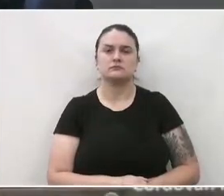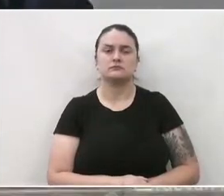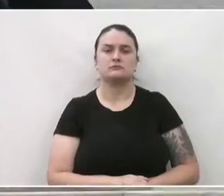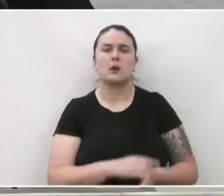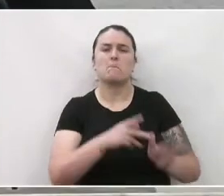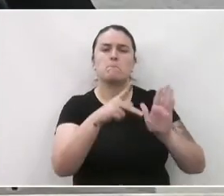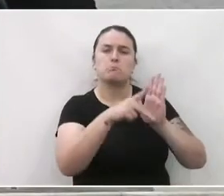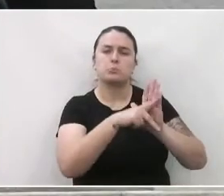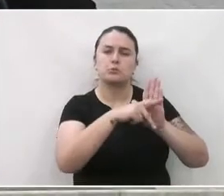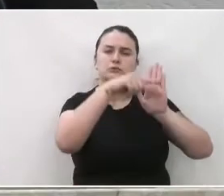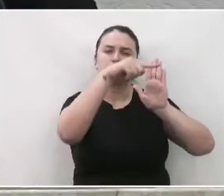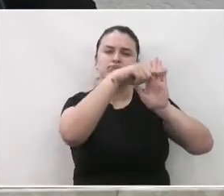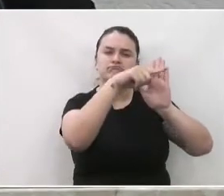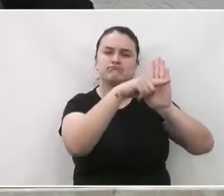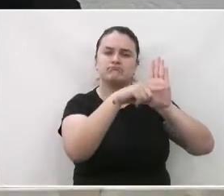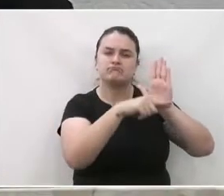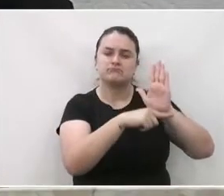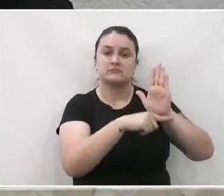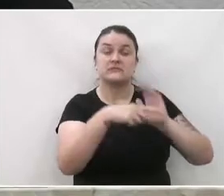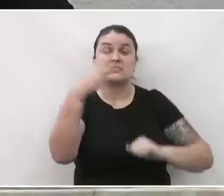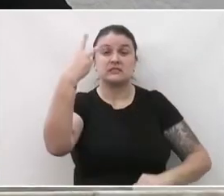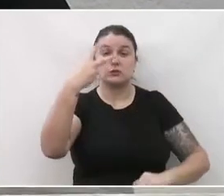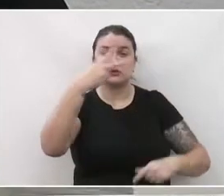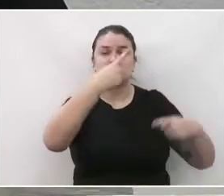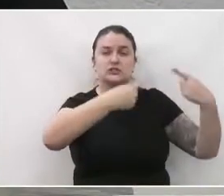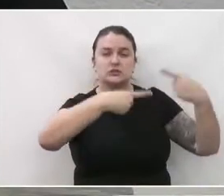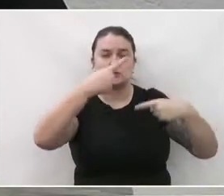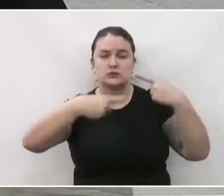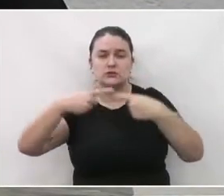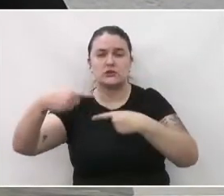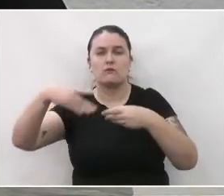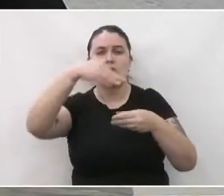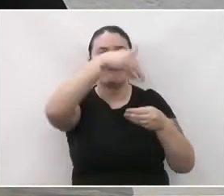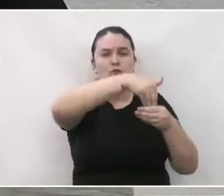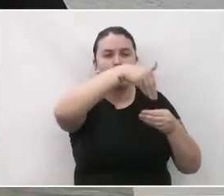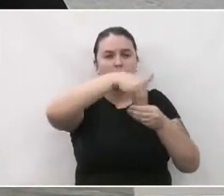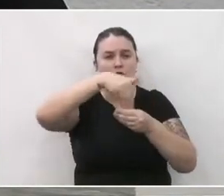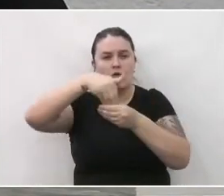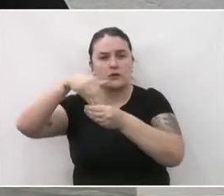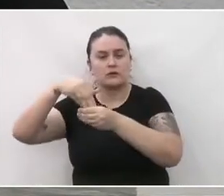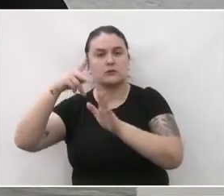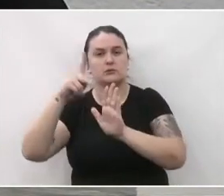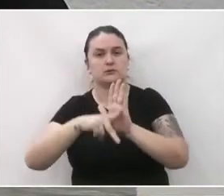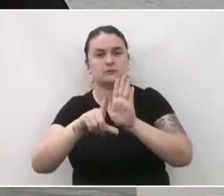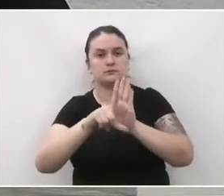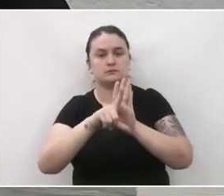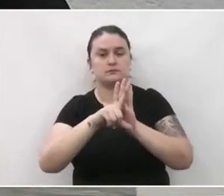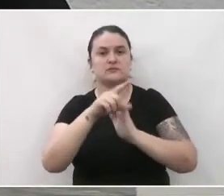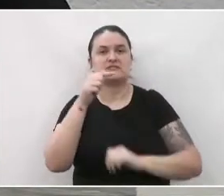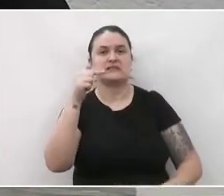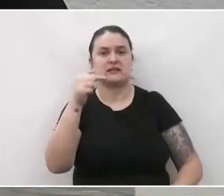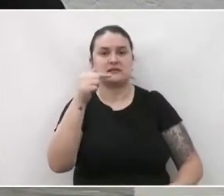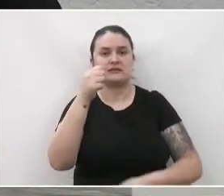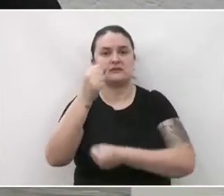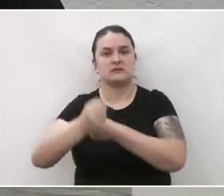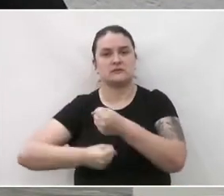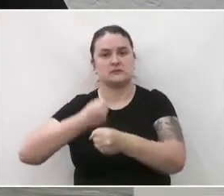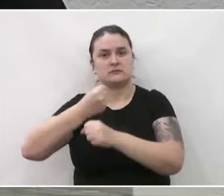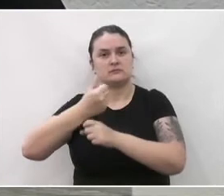Matéria da ordem do dia. Em segunda discussão e votação do projeto de lei ordinária número 7 de